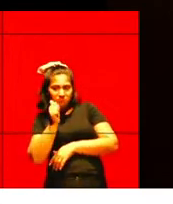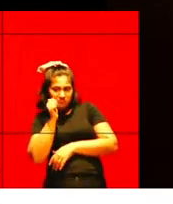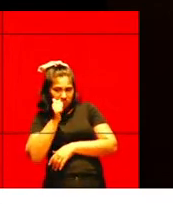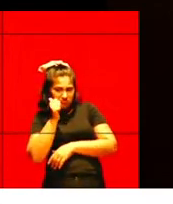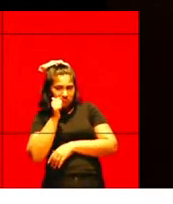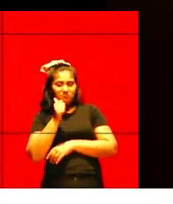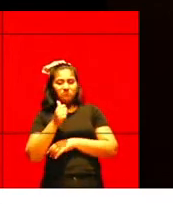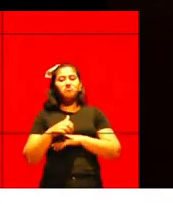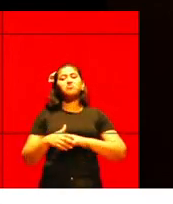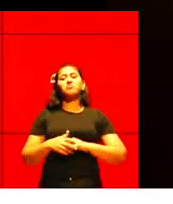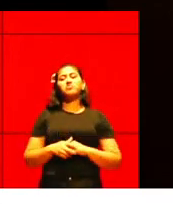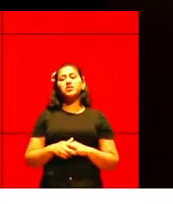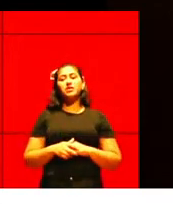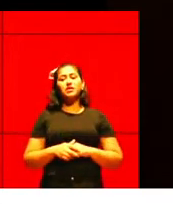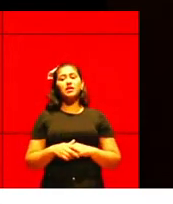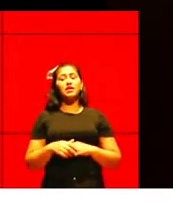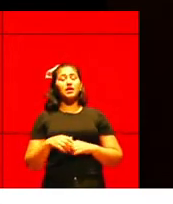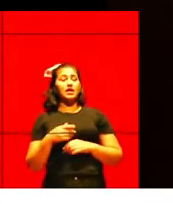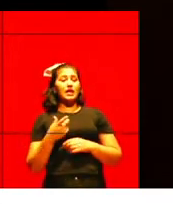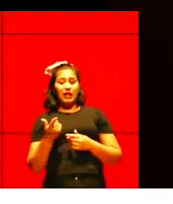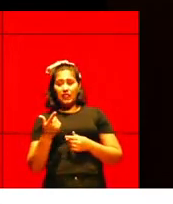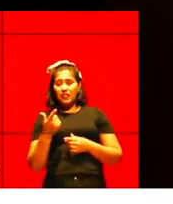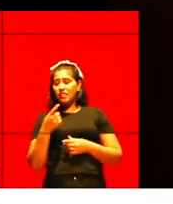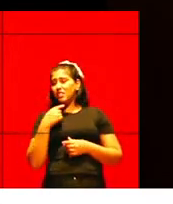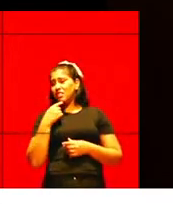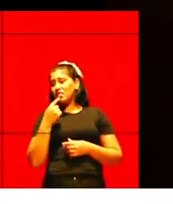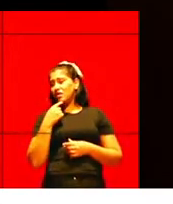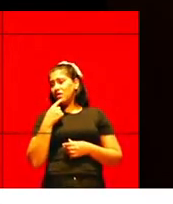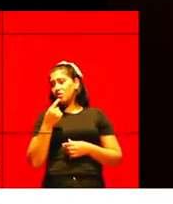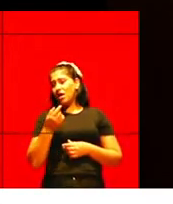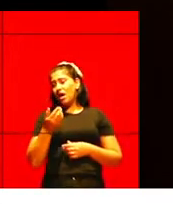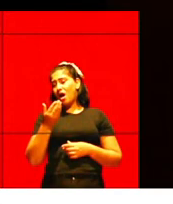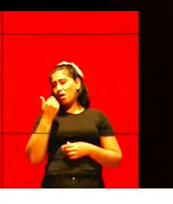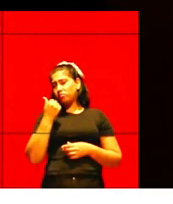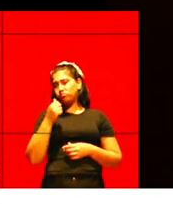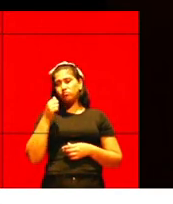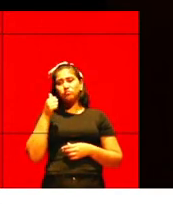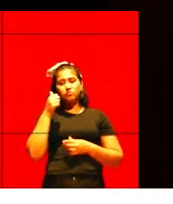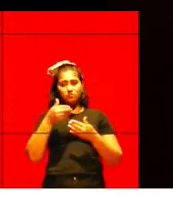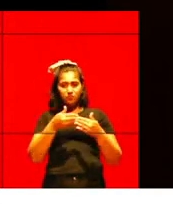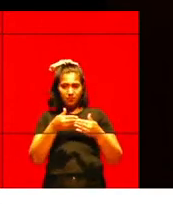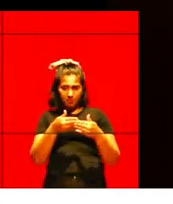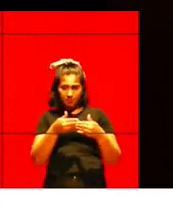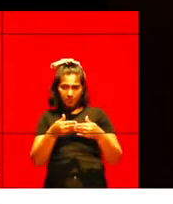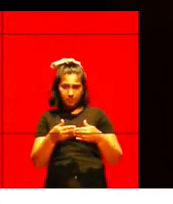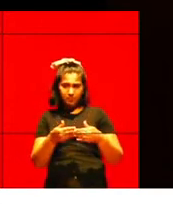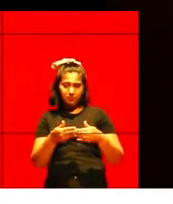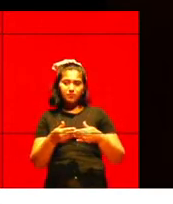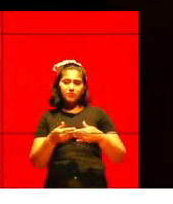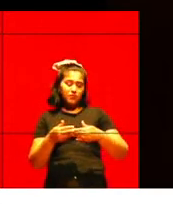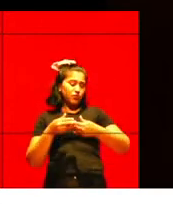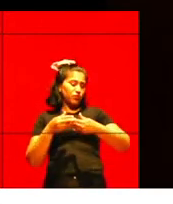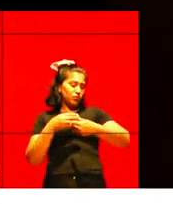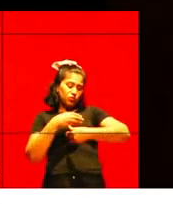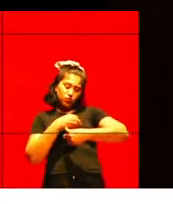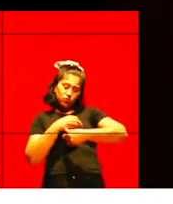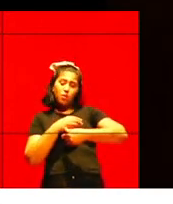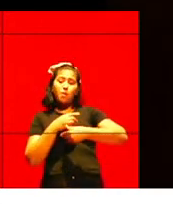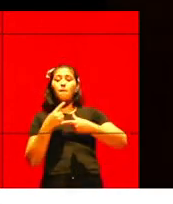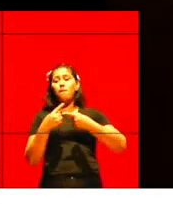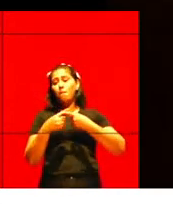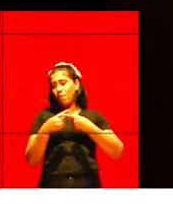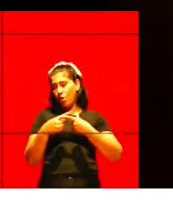esses oligossacarídeos, eles não alimentam o bebê. Então, porque a natureza